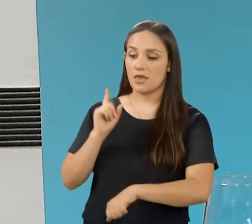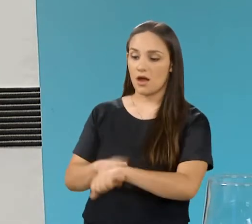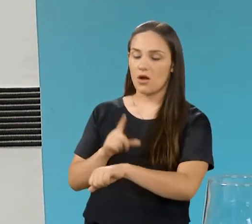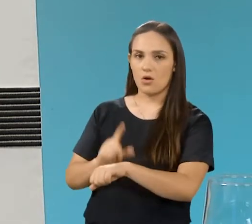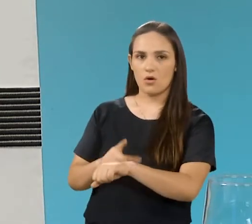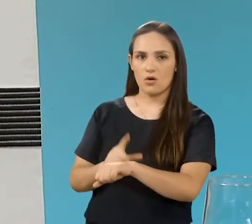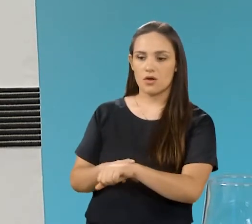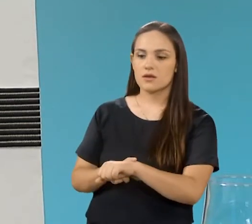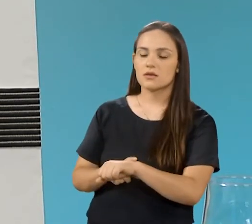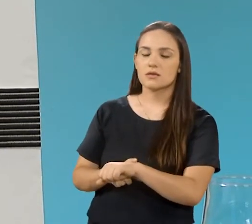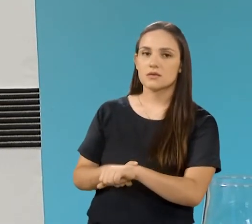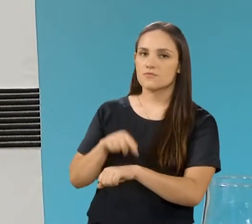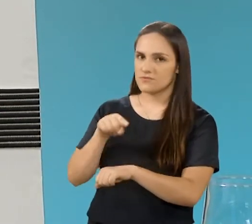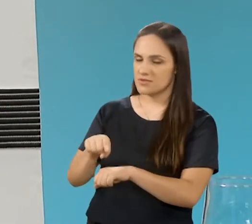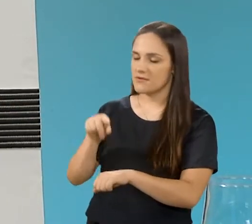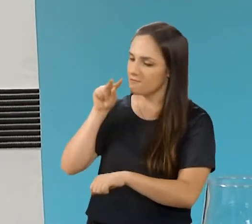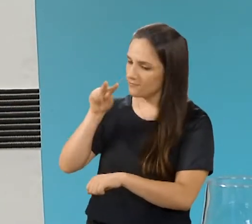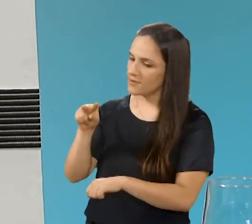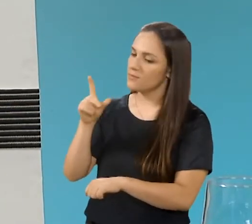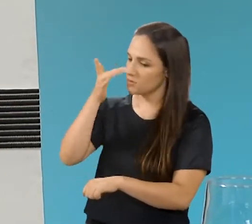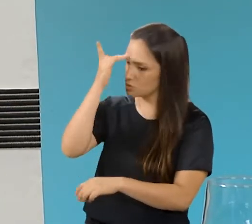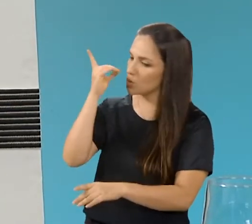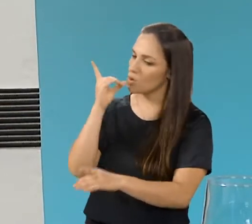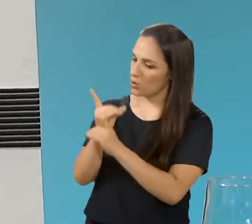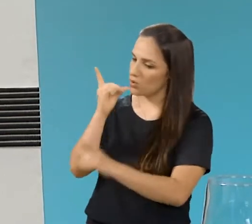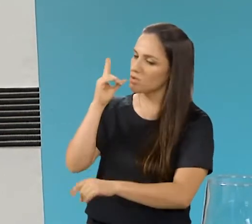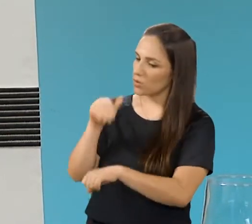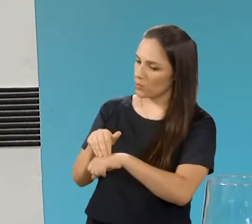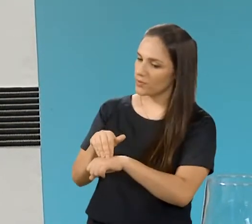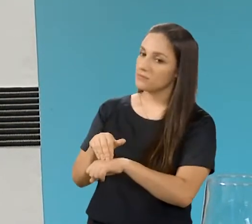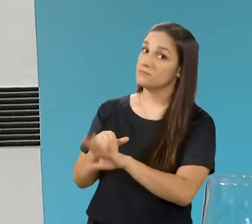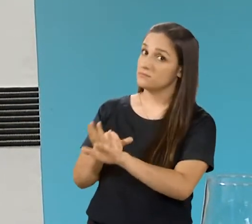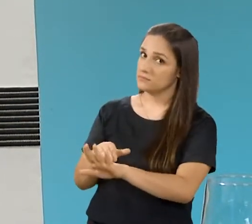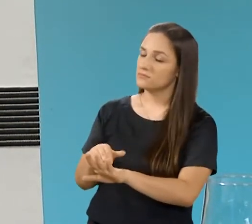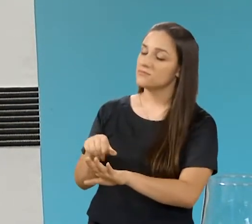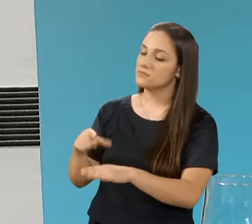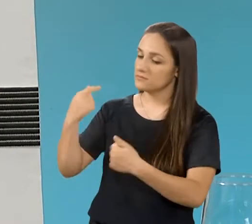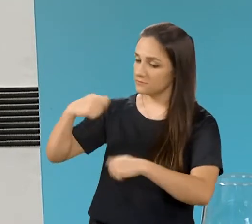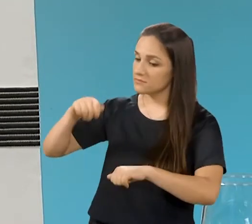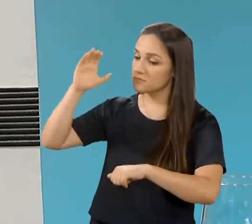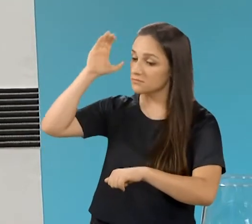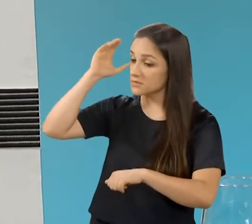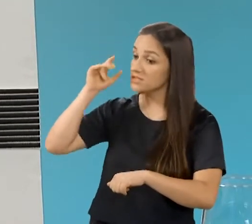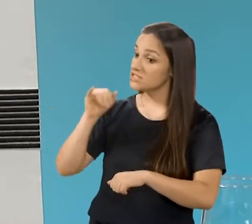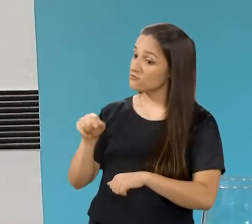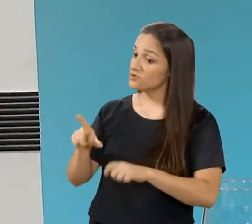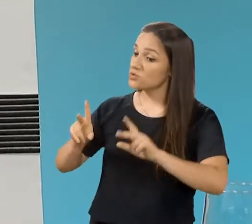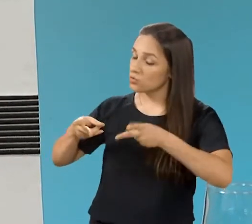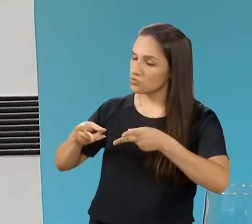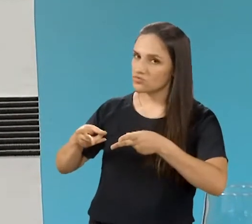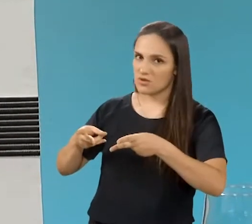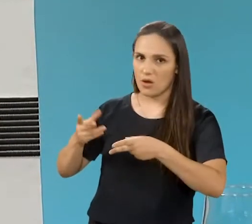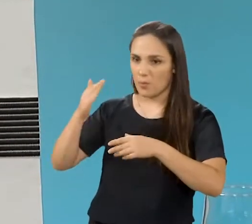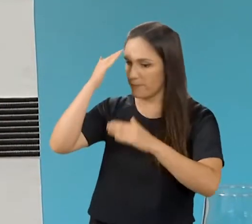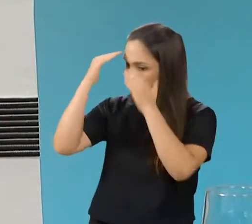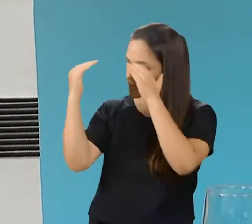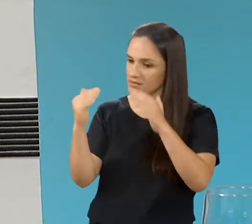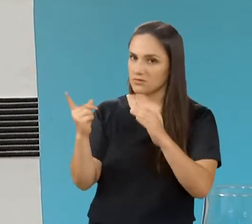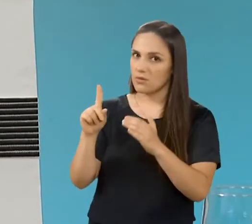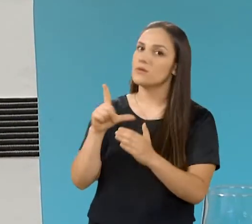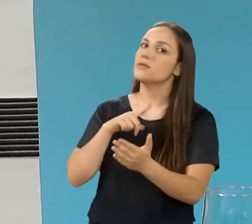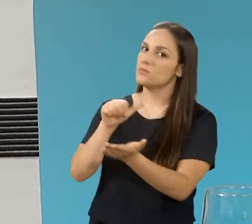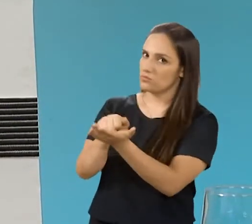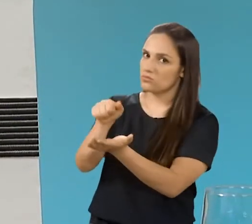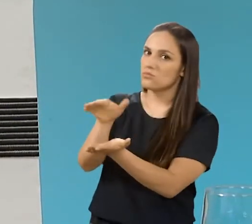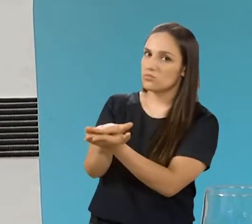quê? Conscientizar, orientar. E em não obedecendo e não seguindo essas orientações, essas regulamentações, são aplicadas